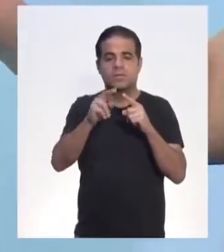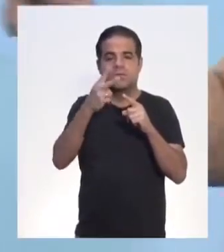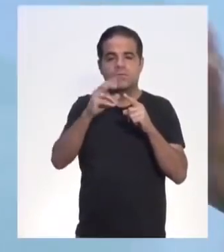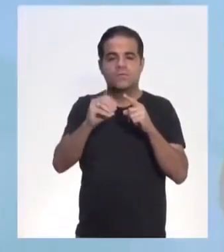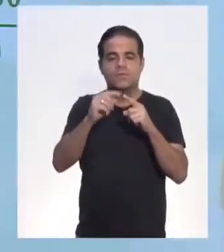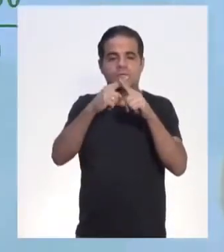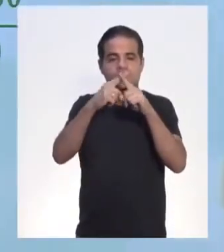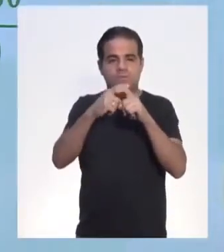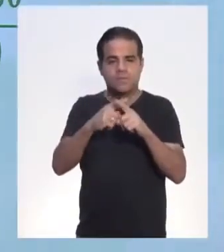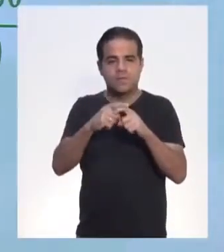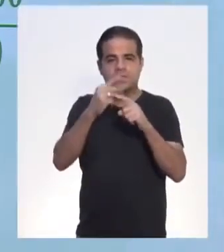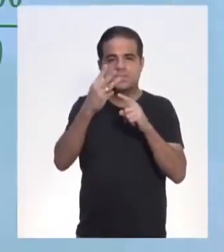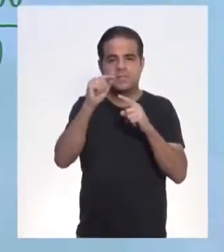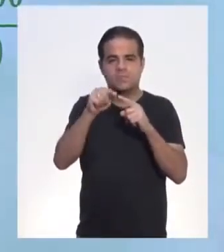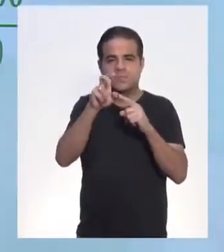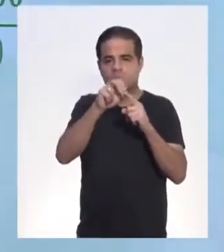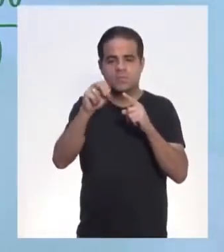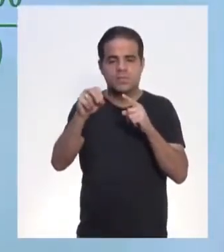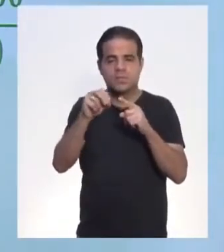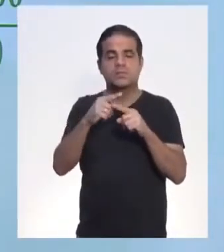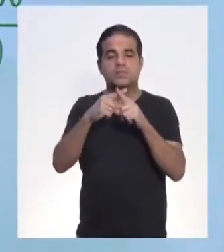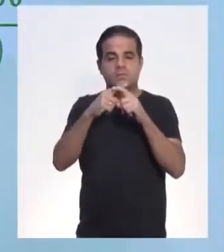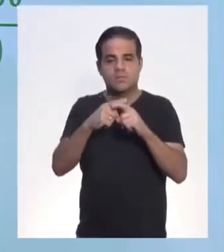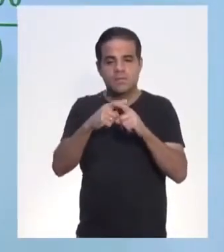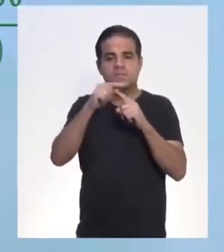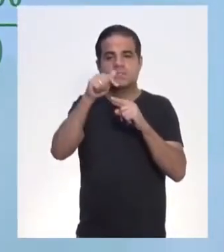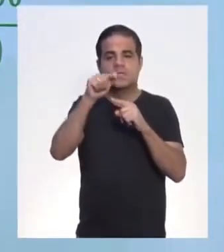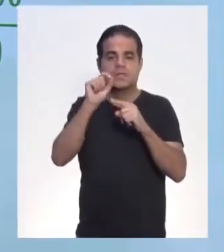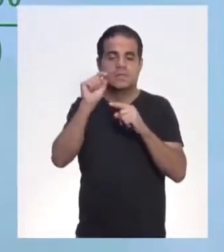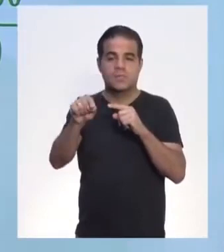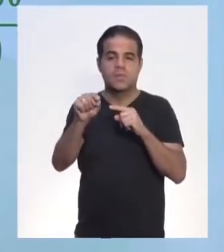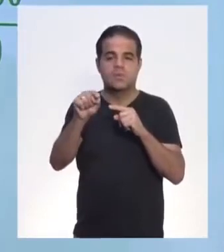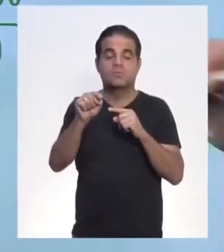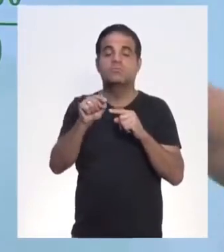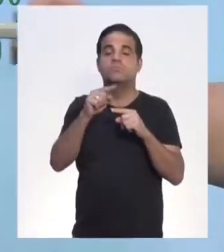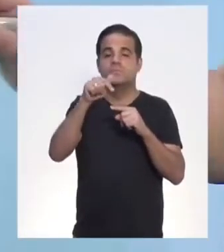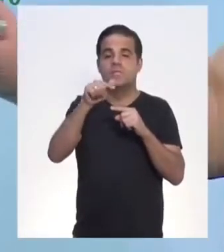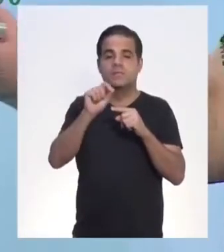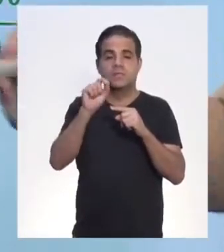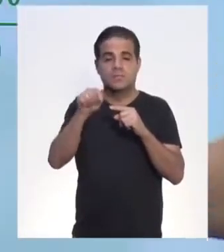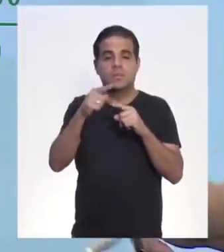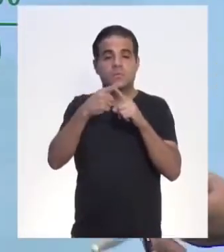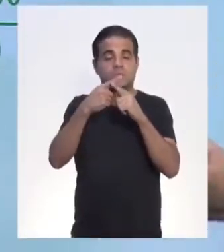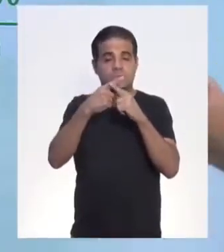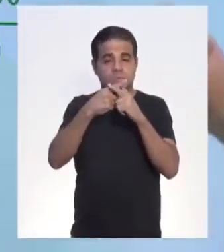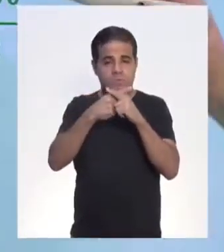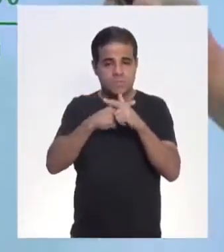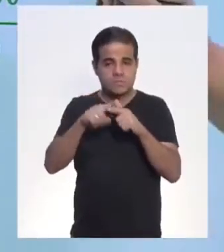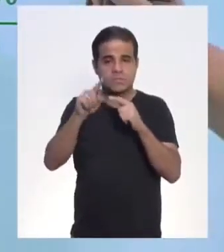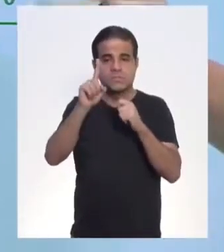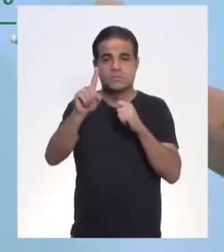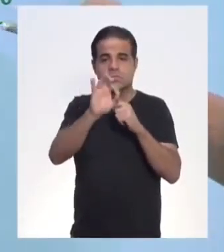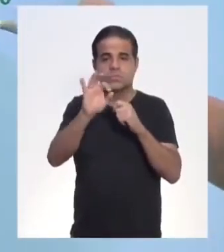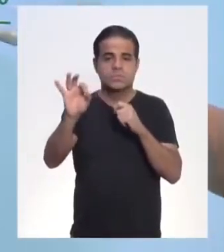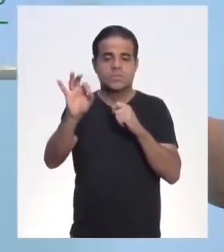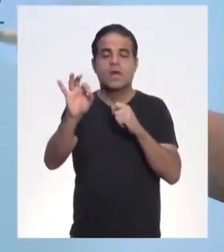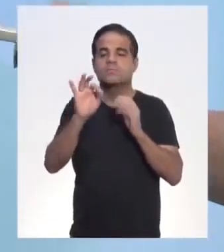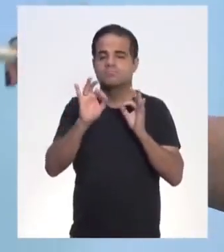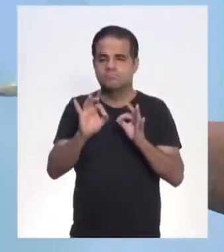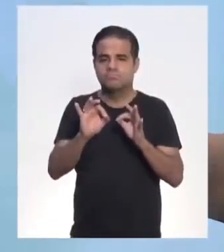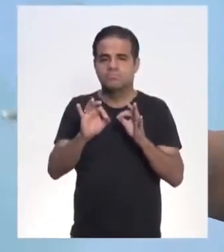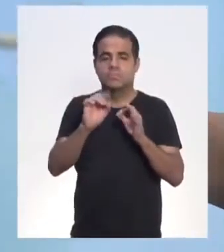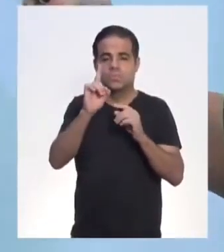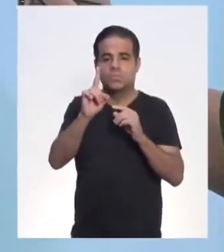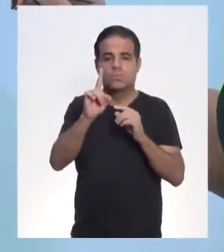vezes 3500 70000 há 70 mil / sem ó